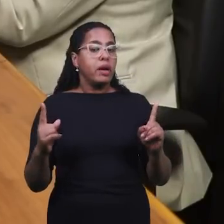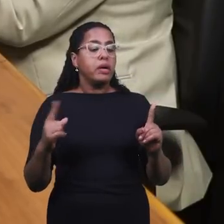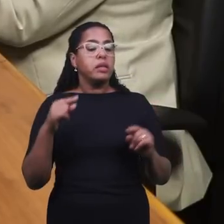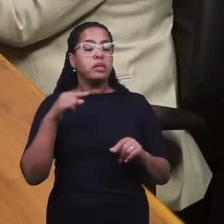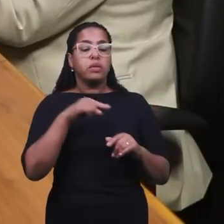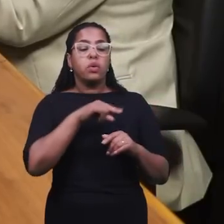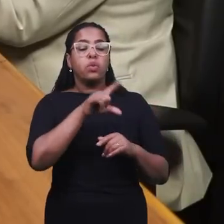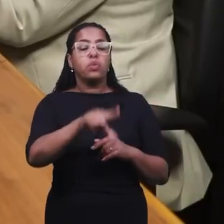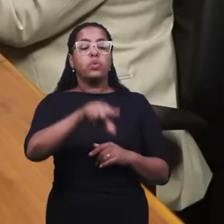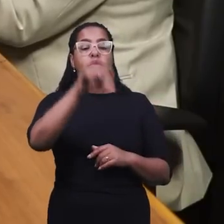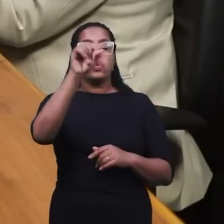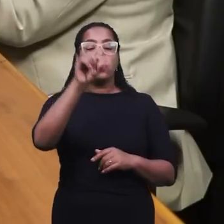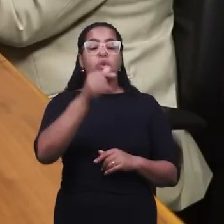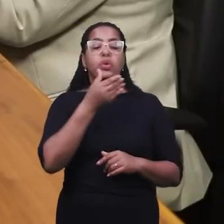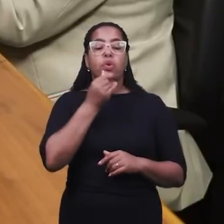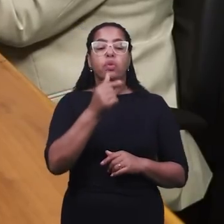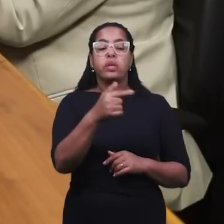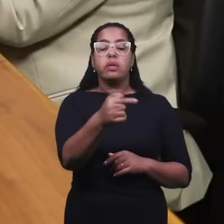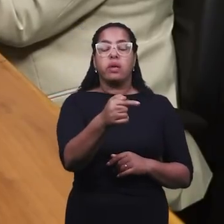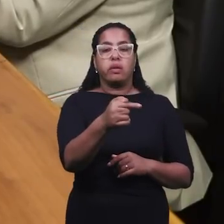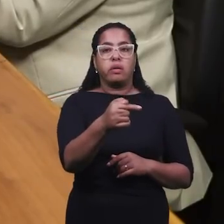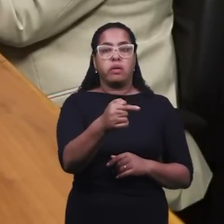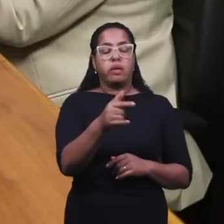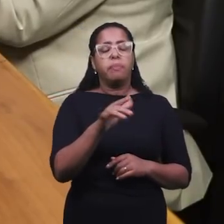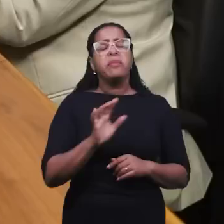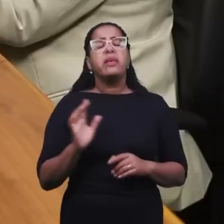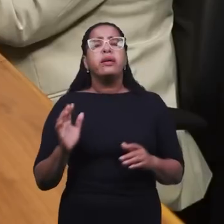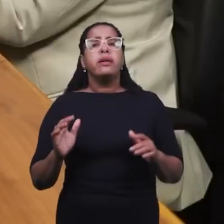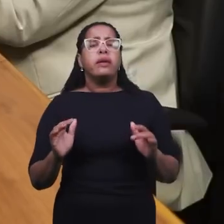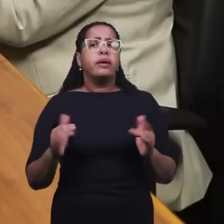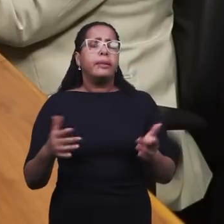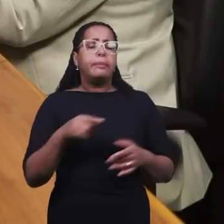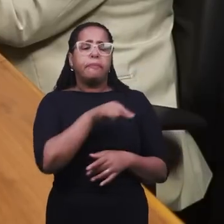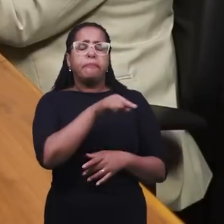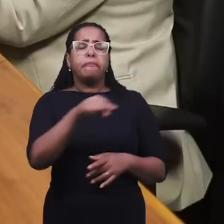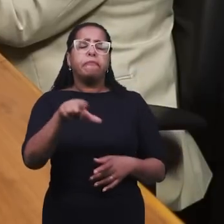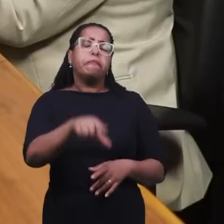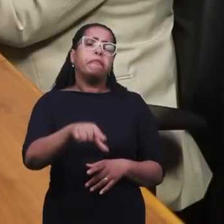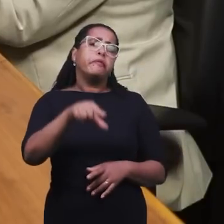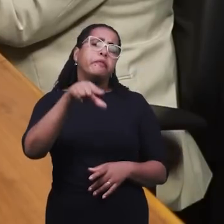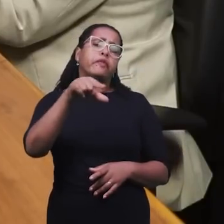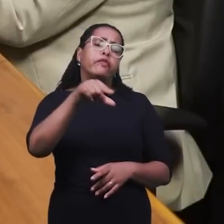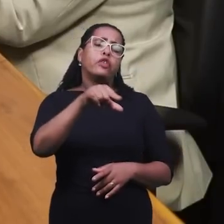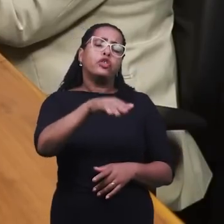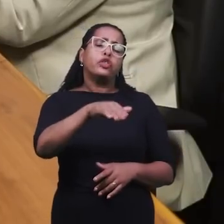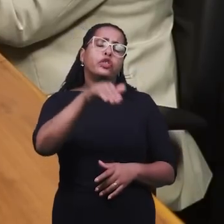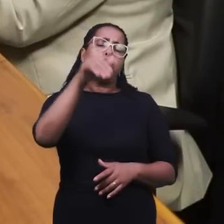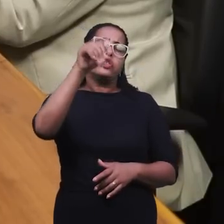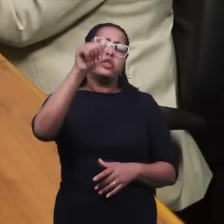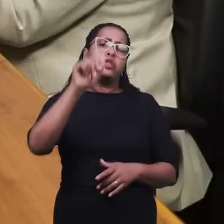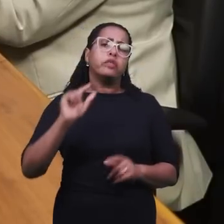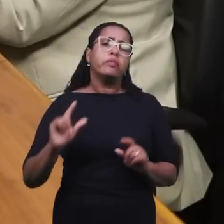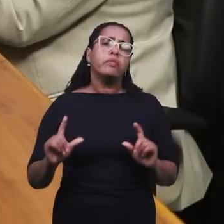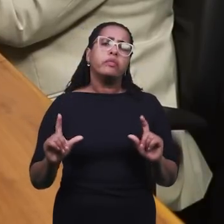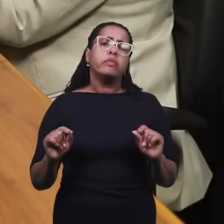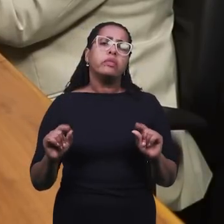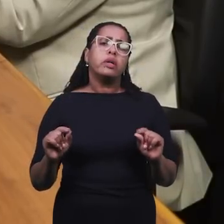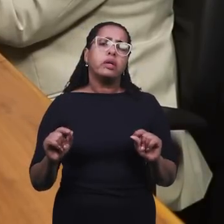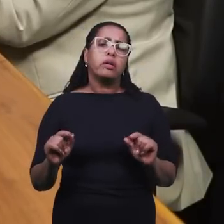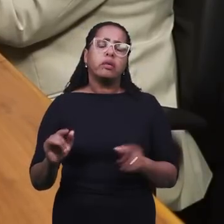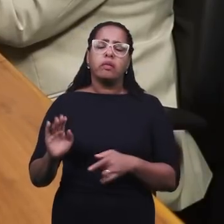o trabalho das mulheres, né, das mulheres fiéis, não é? Das mulheres piedosas e tal. Tem esse trabalho. Mas ali